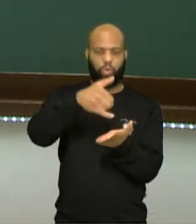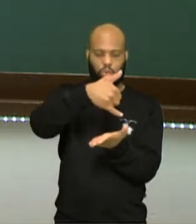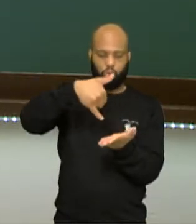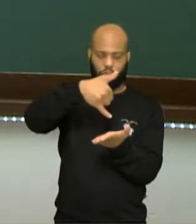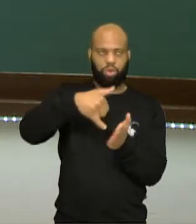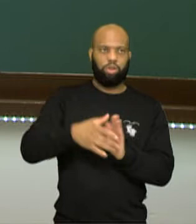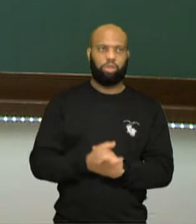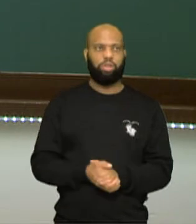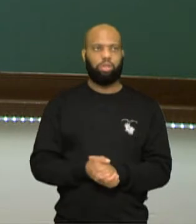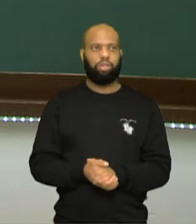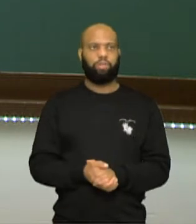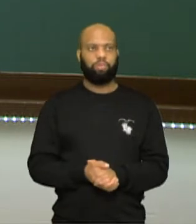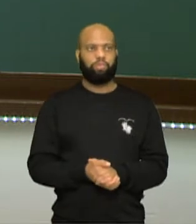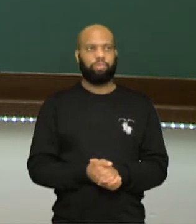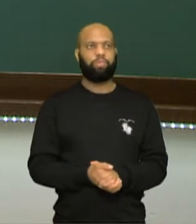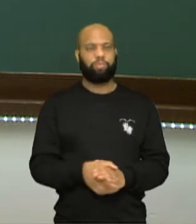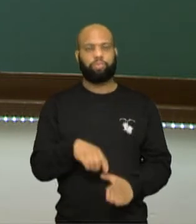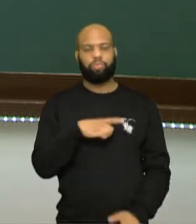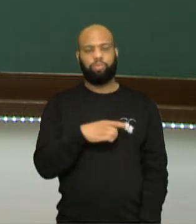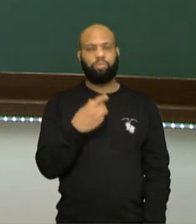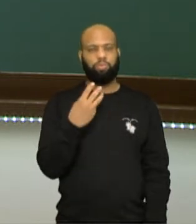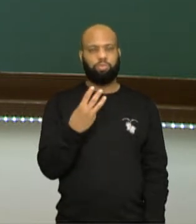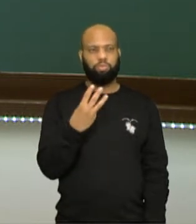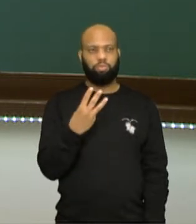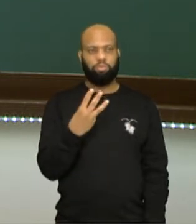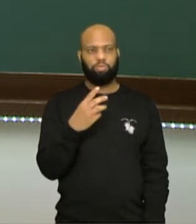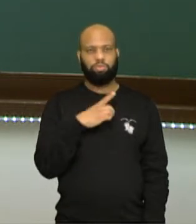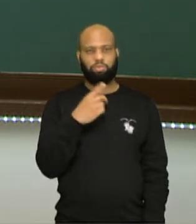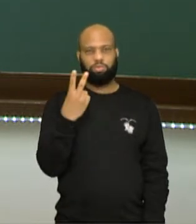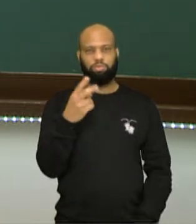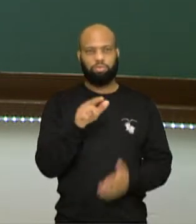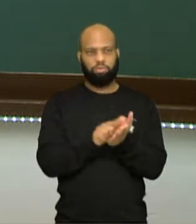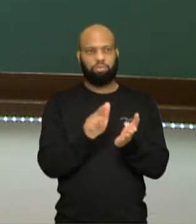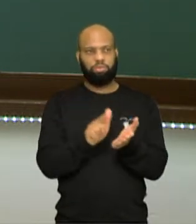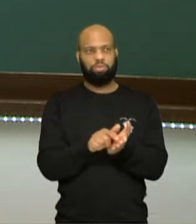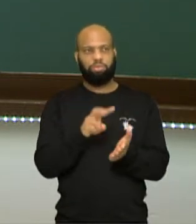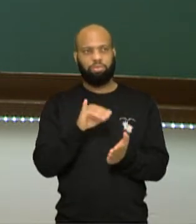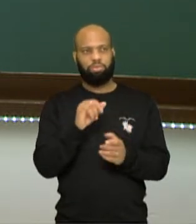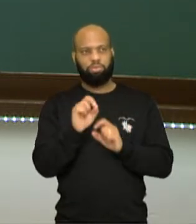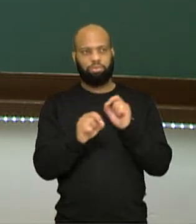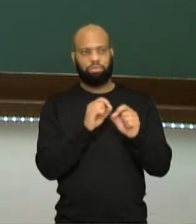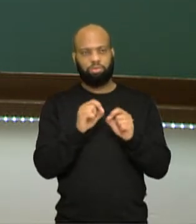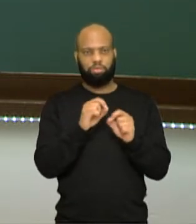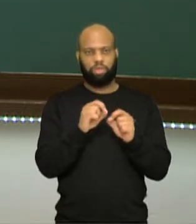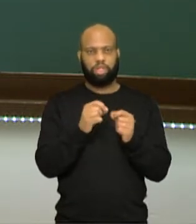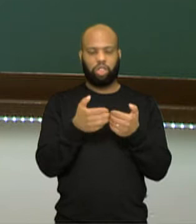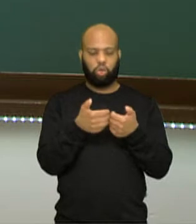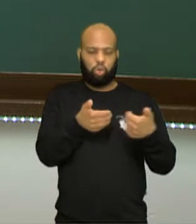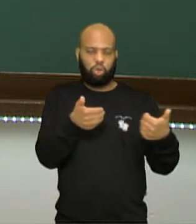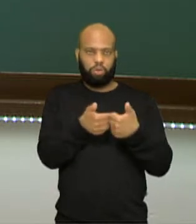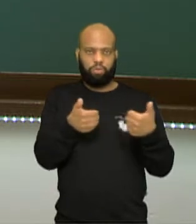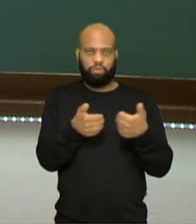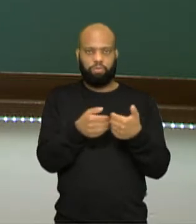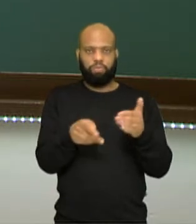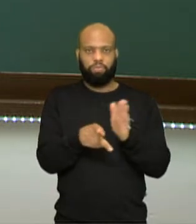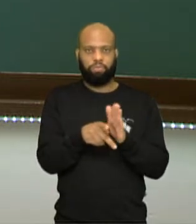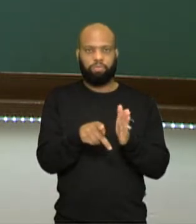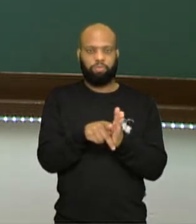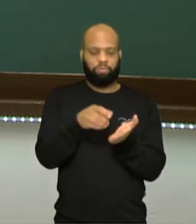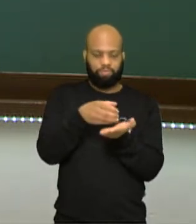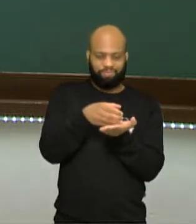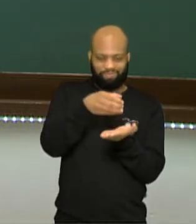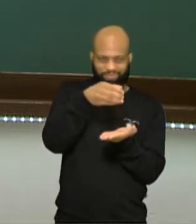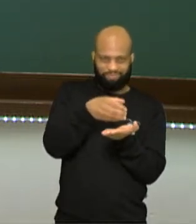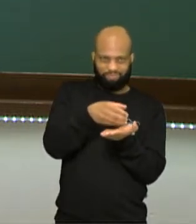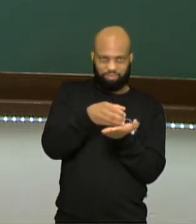na verdade é que tem tem três a tem duas de papel para isolar ele da casca da blindagem da tua cidade que tem